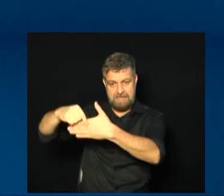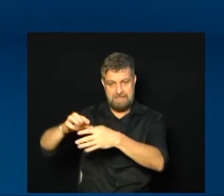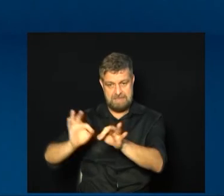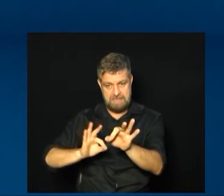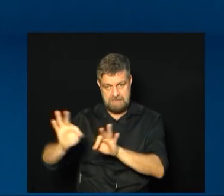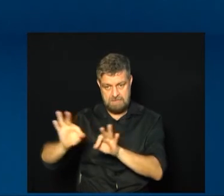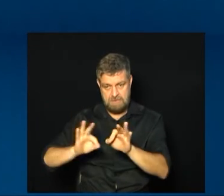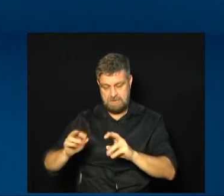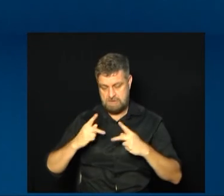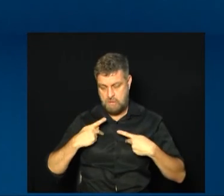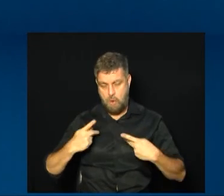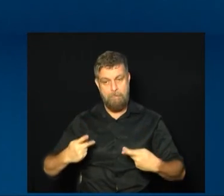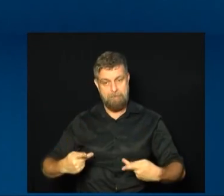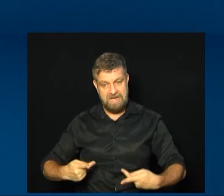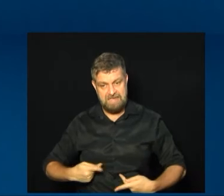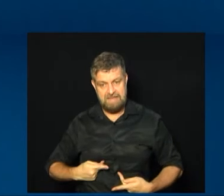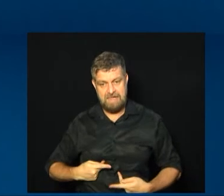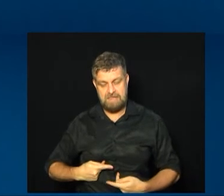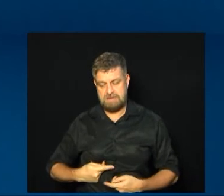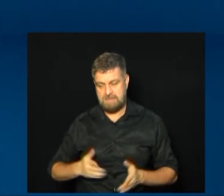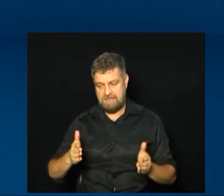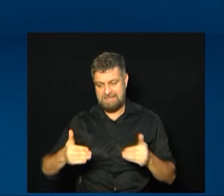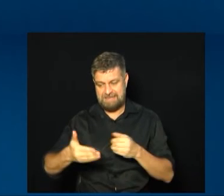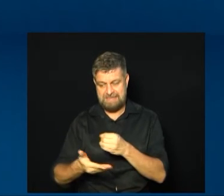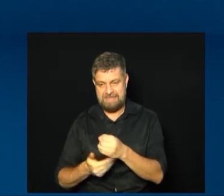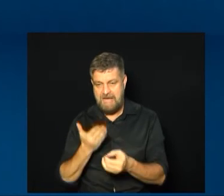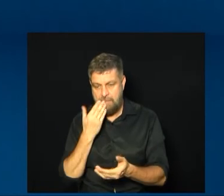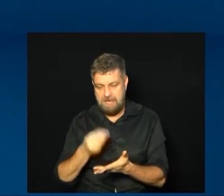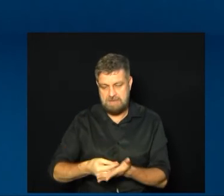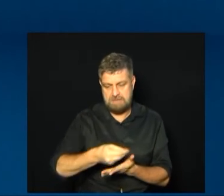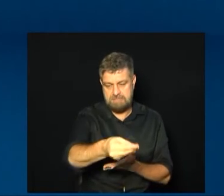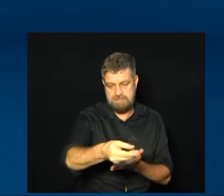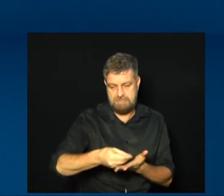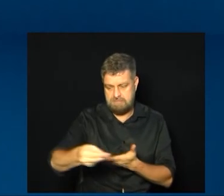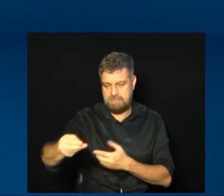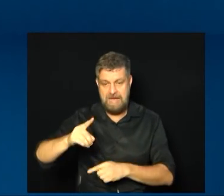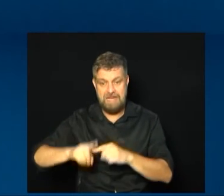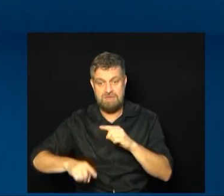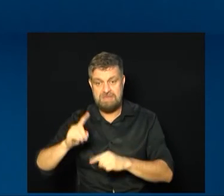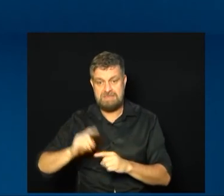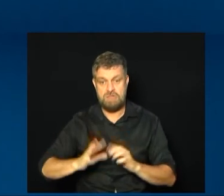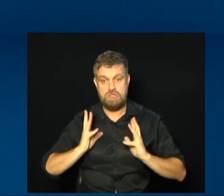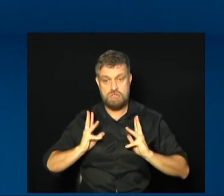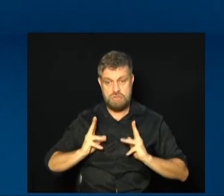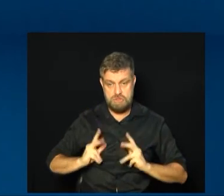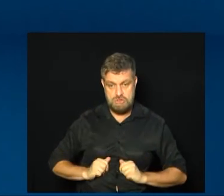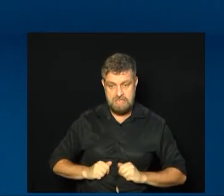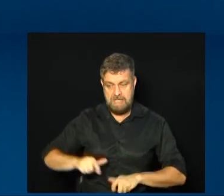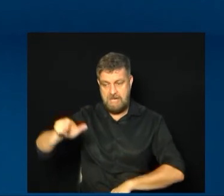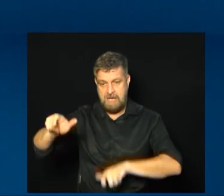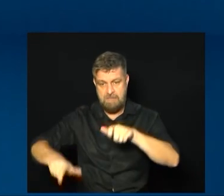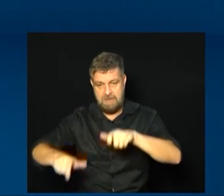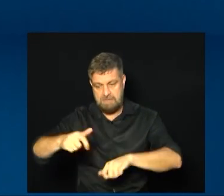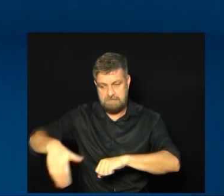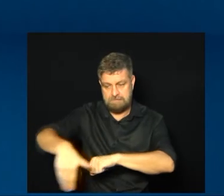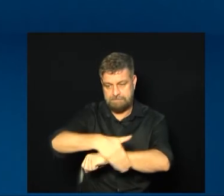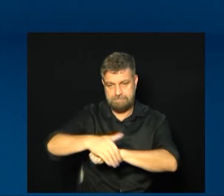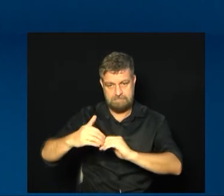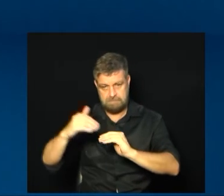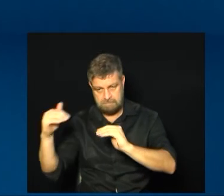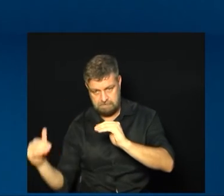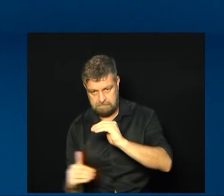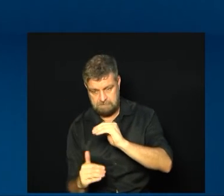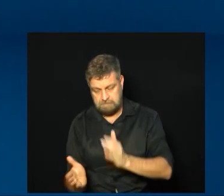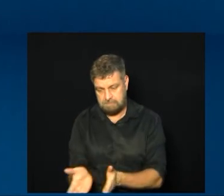projetos humanitários que distribuem cestas básicas e utensílios de higiene para pessoas em situação de vulnerabilidade.